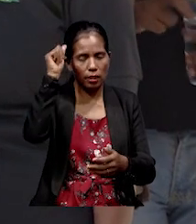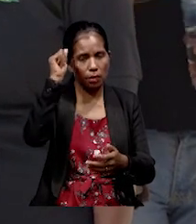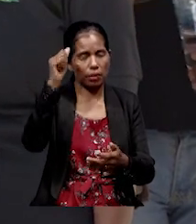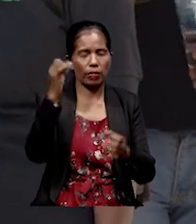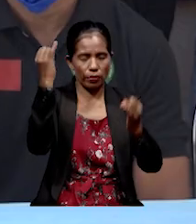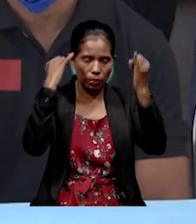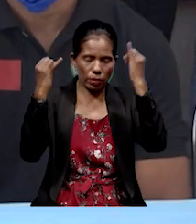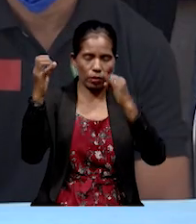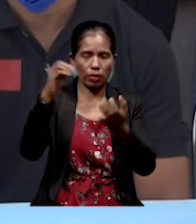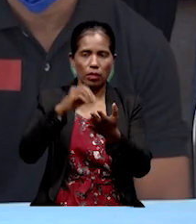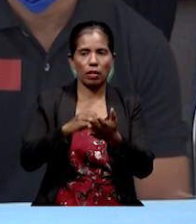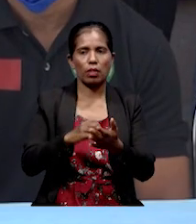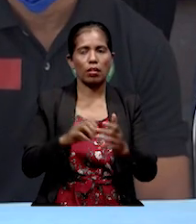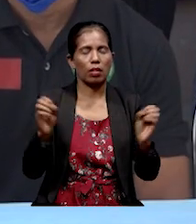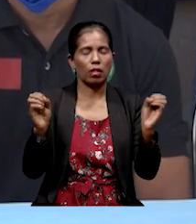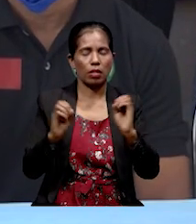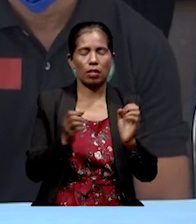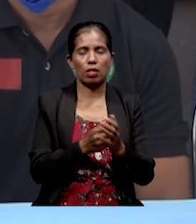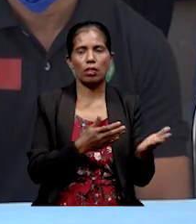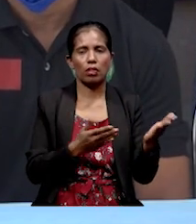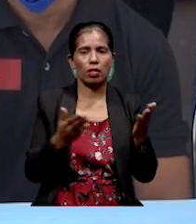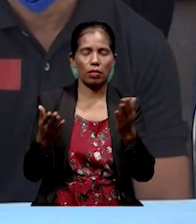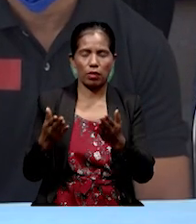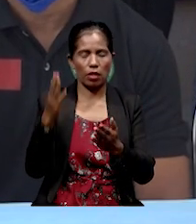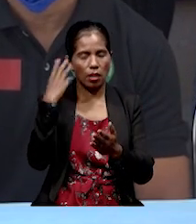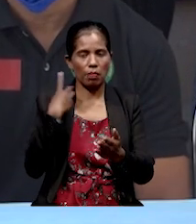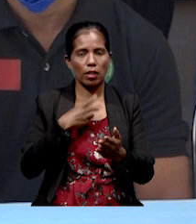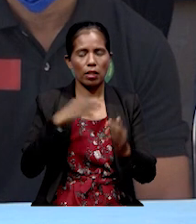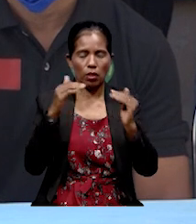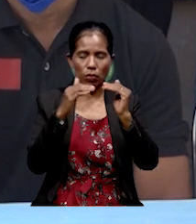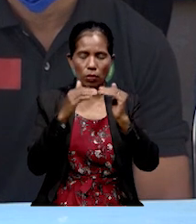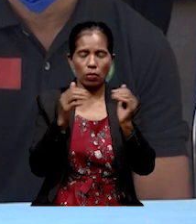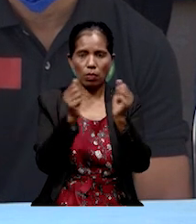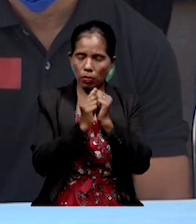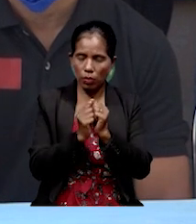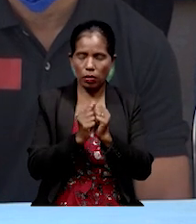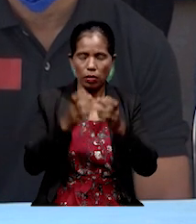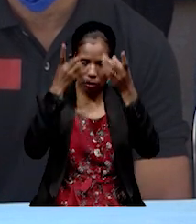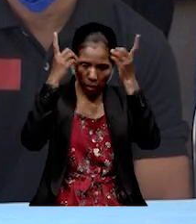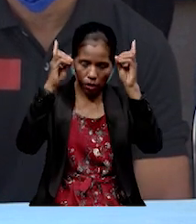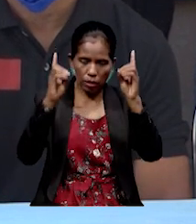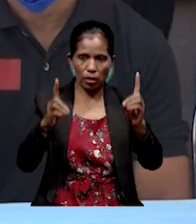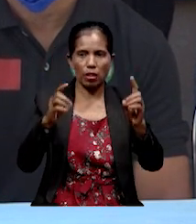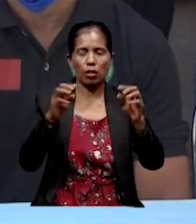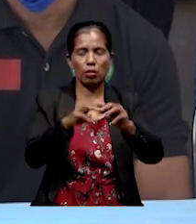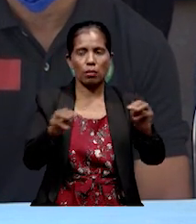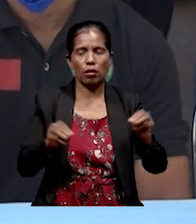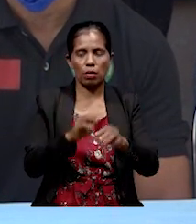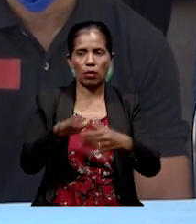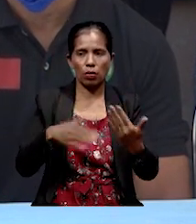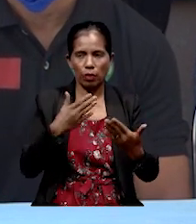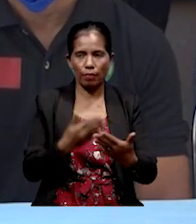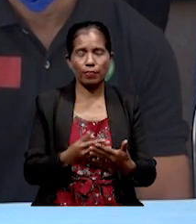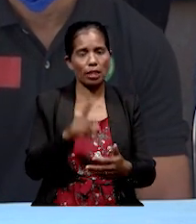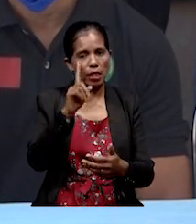cita e eletem, mas Conselho Diretivo Nacional reúne. Onde decide no orienta para a estrutura Mucurasis e a município de Xotucatac.